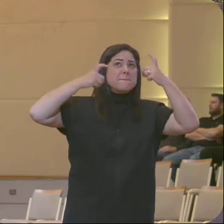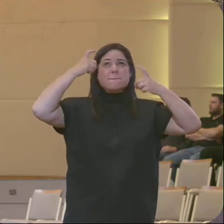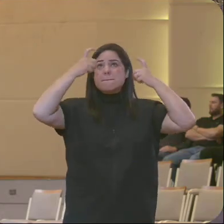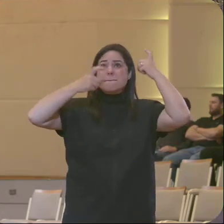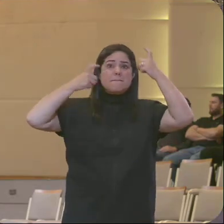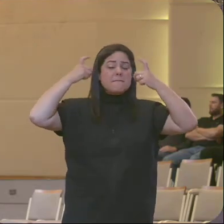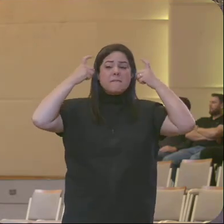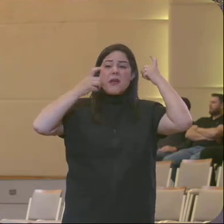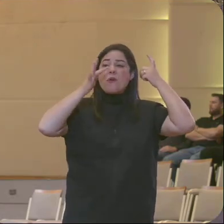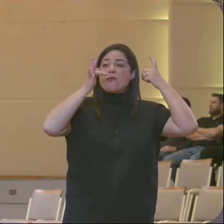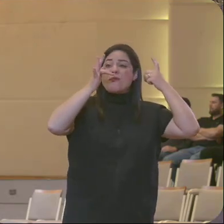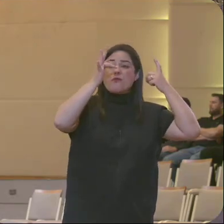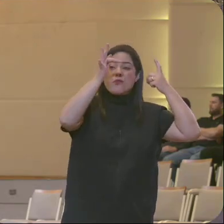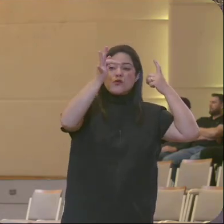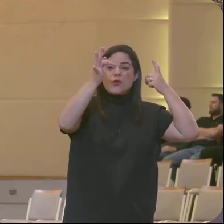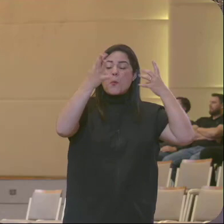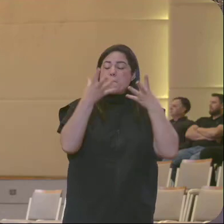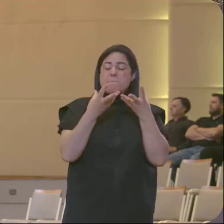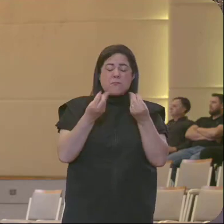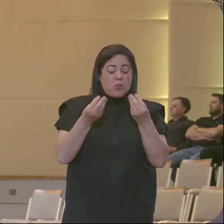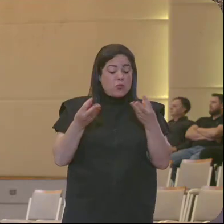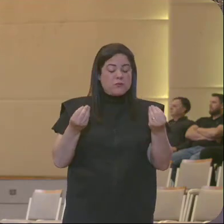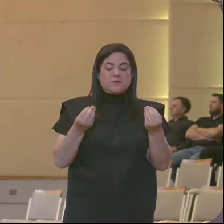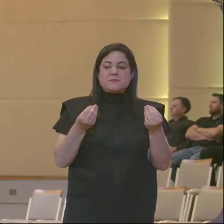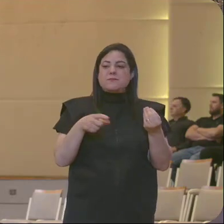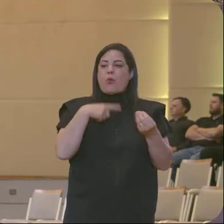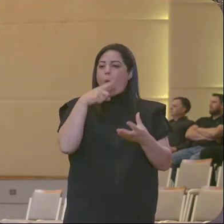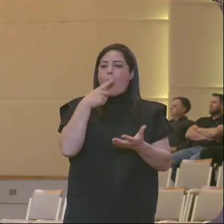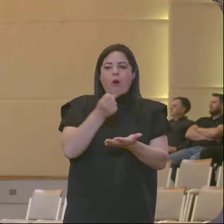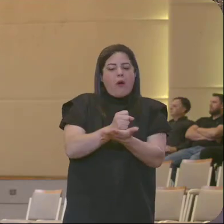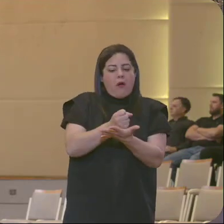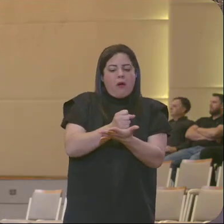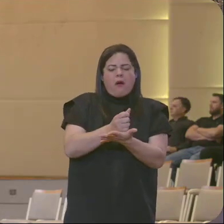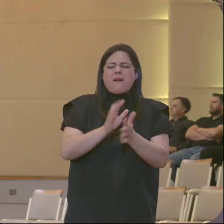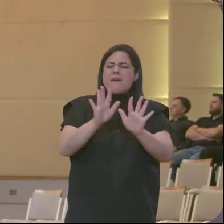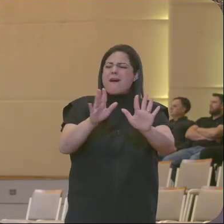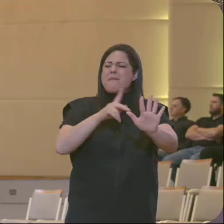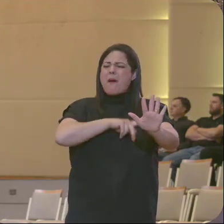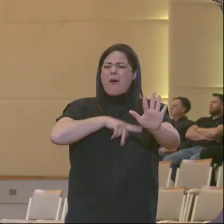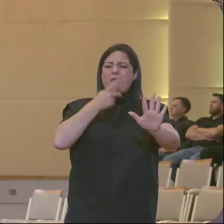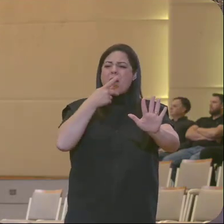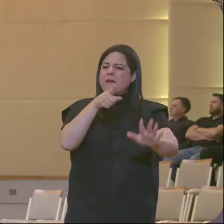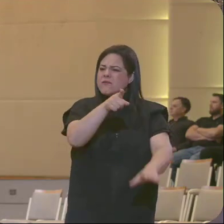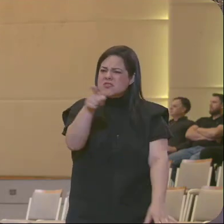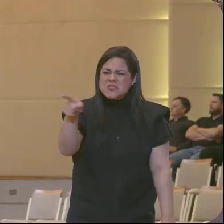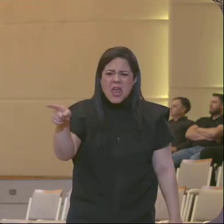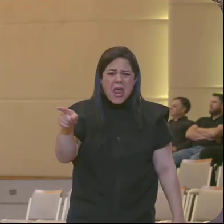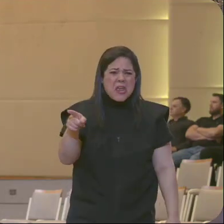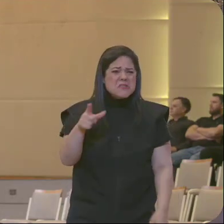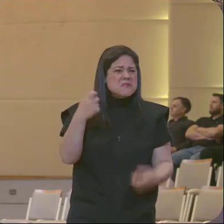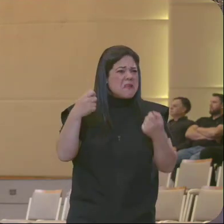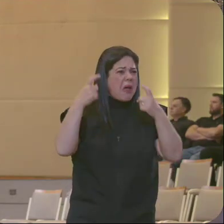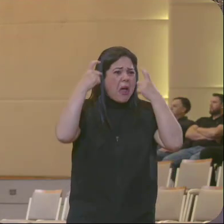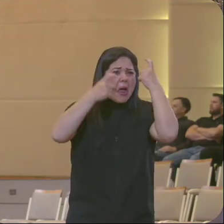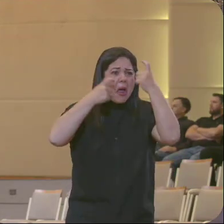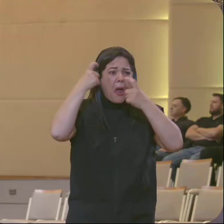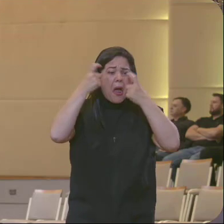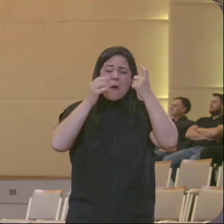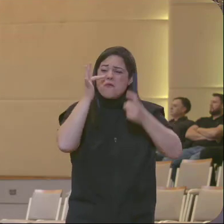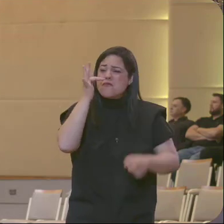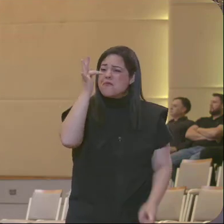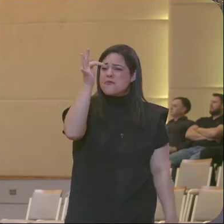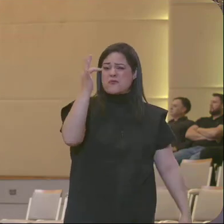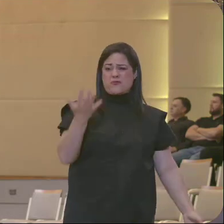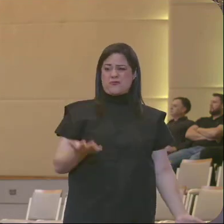tentar controlar. E o apóstolo Paulo está dizendo: não andem ansiosos. Talvez